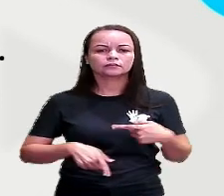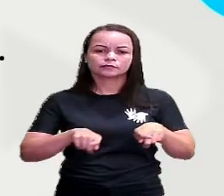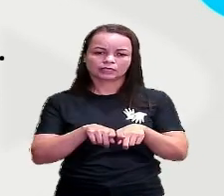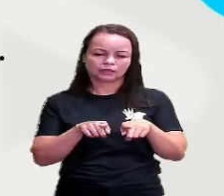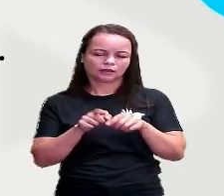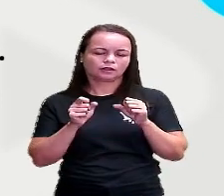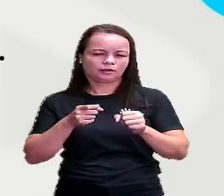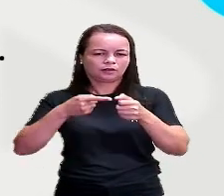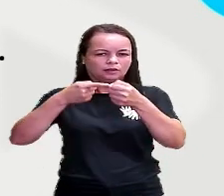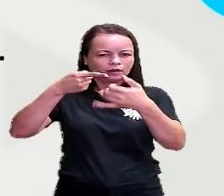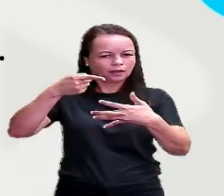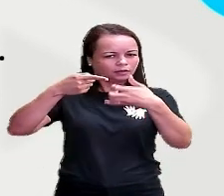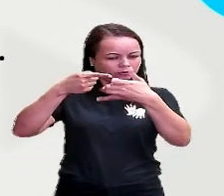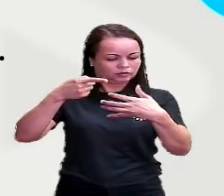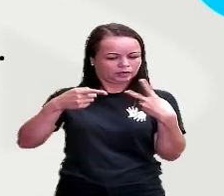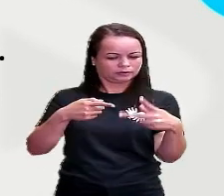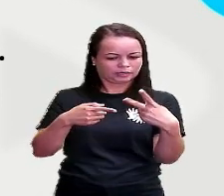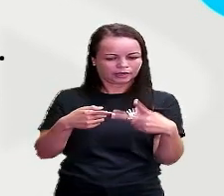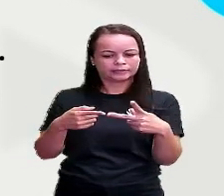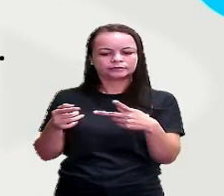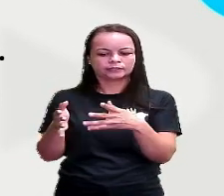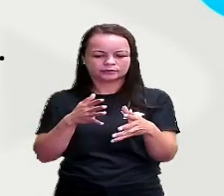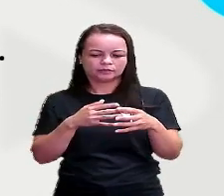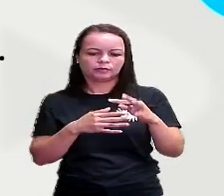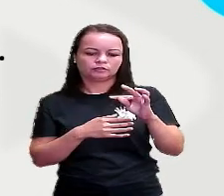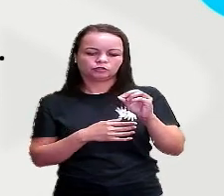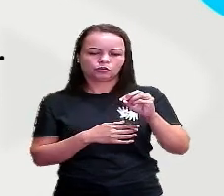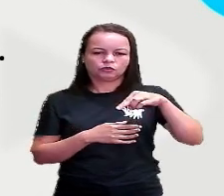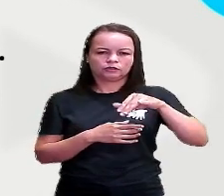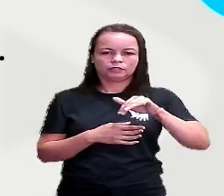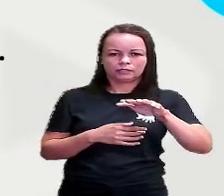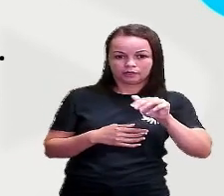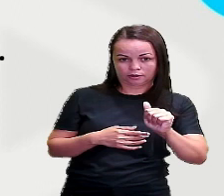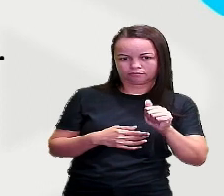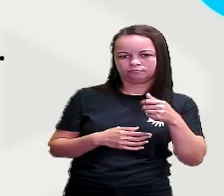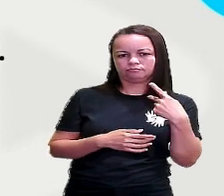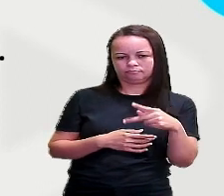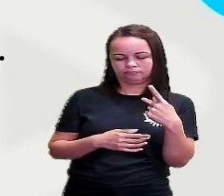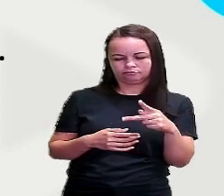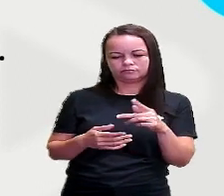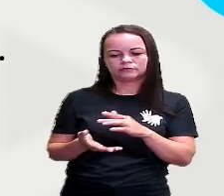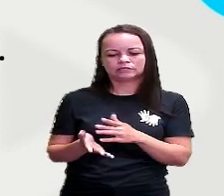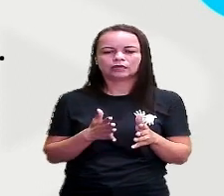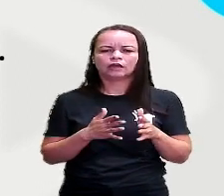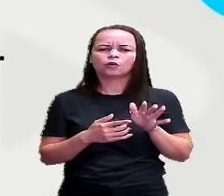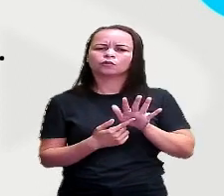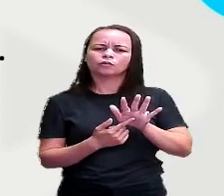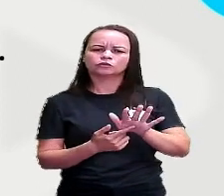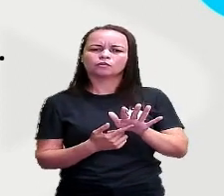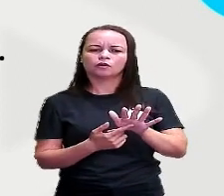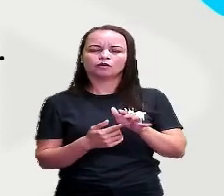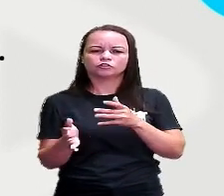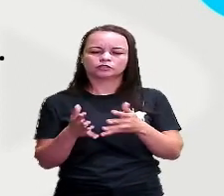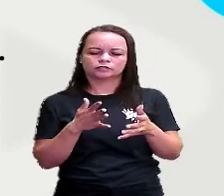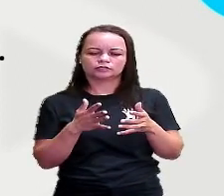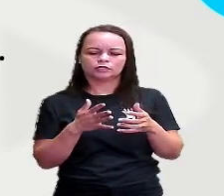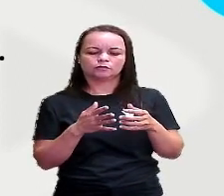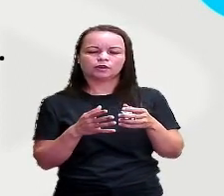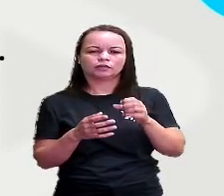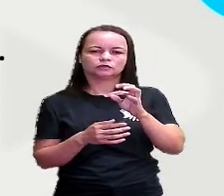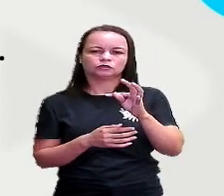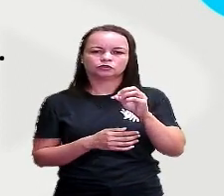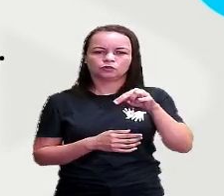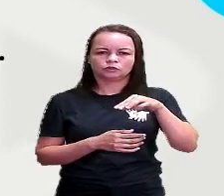sílabas tônicas. Tá? A gente classifica as palavras de acordo com a sua sílaba tônica. Então, quando a sílaba tônica está presente